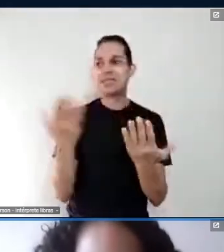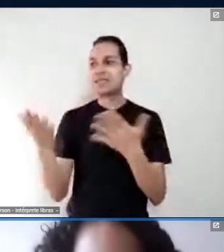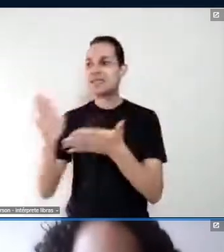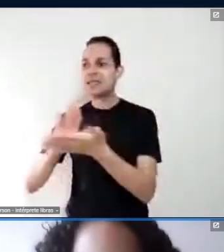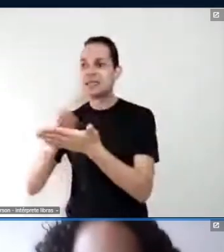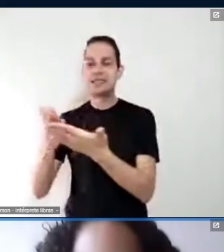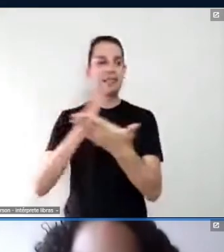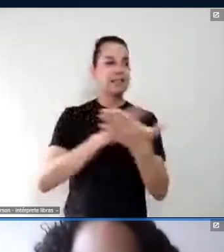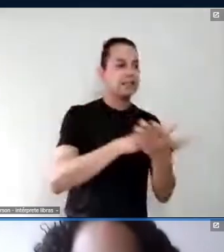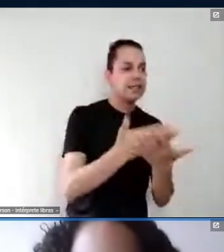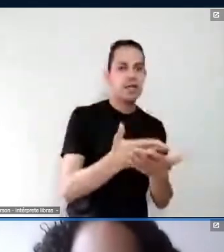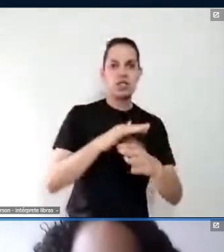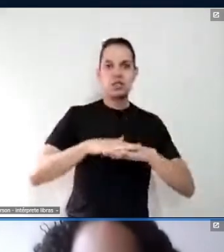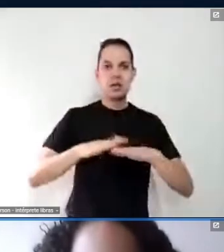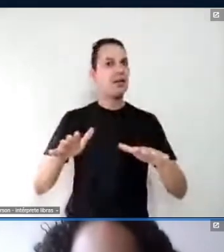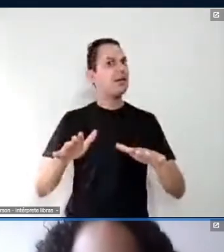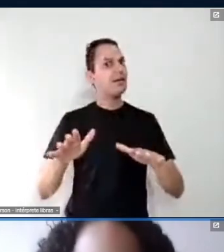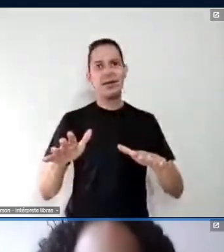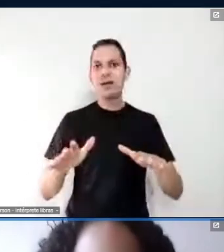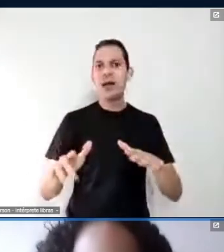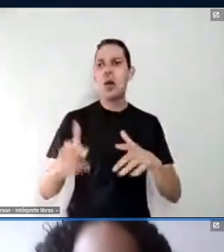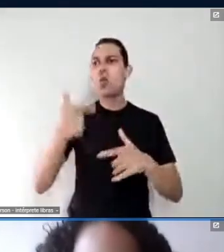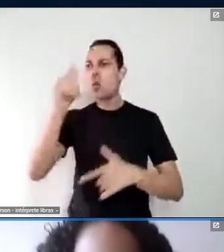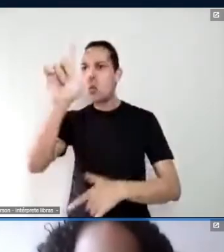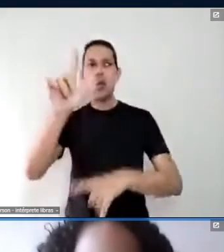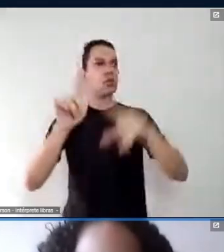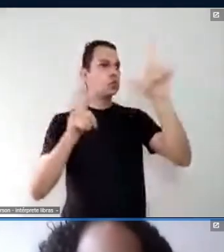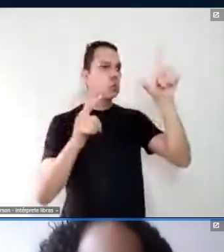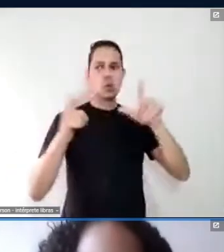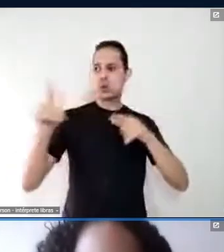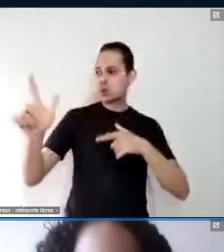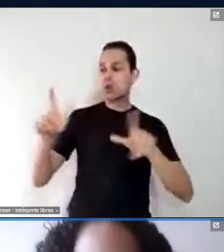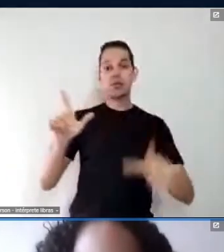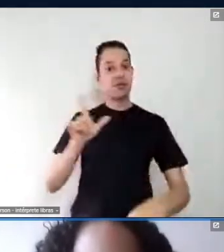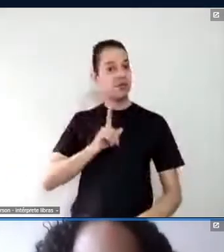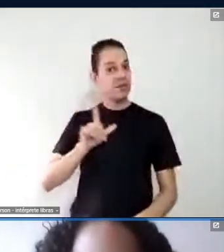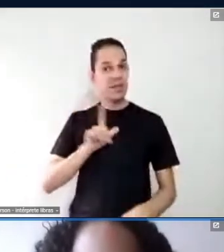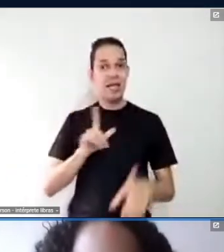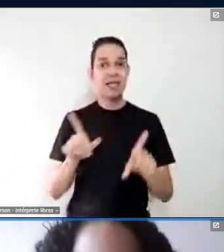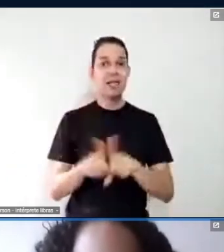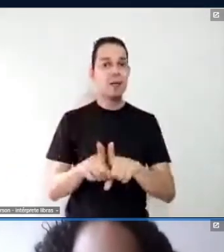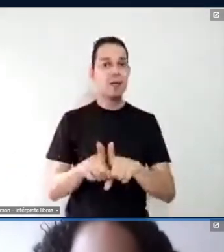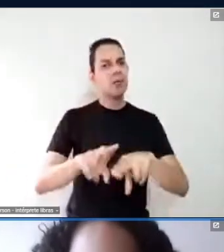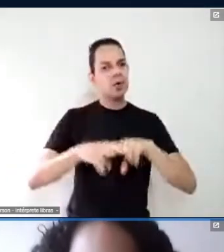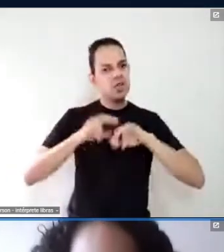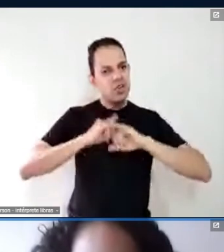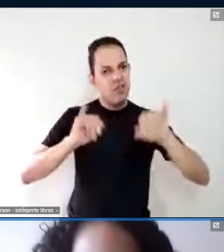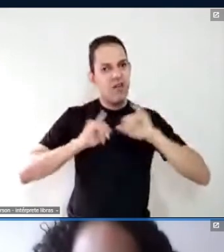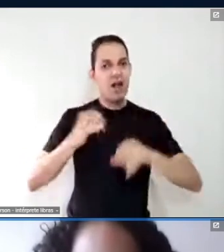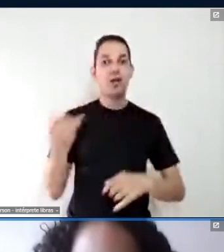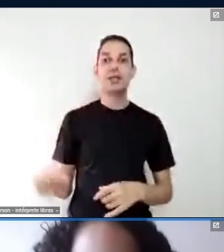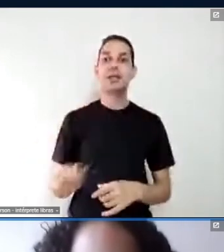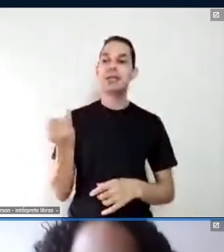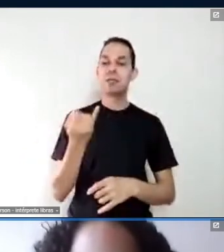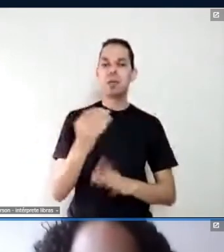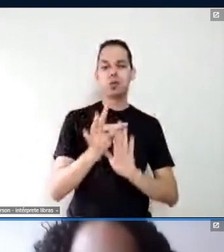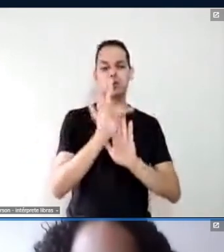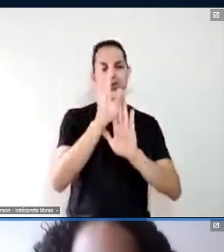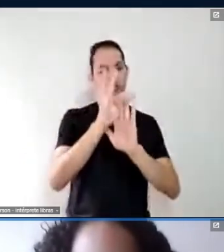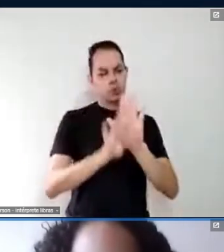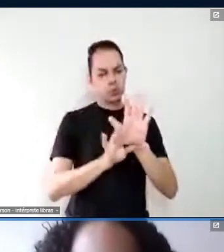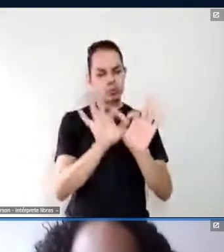coisas para além da dualidade, então eu sempre digo assim, acho que é importante mapear o contexto, né? e